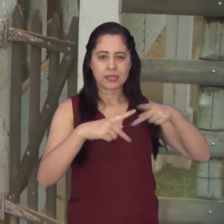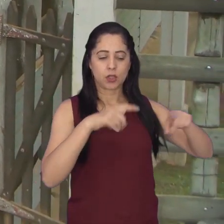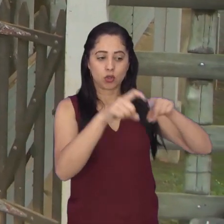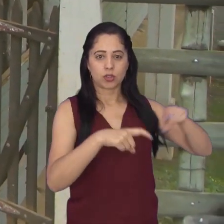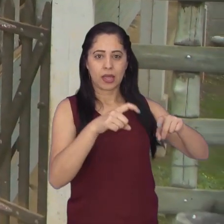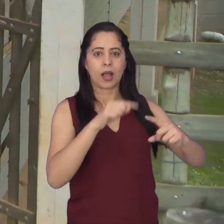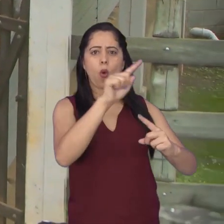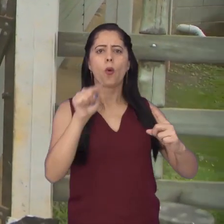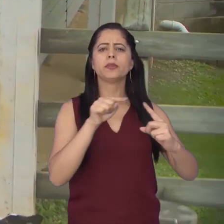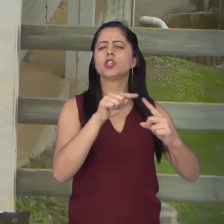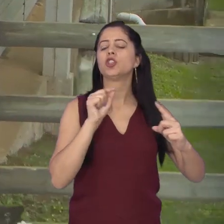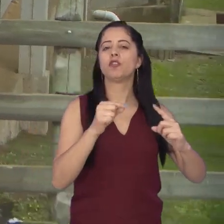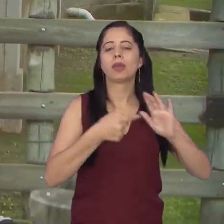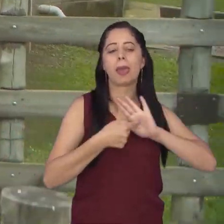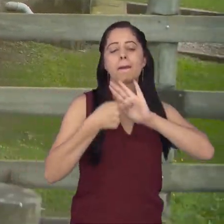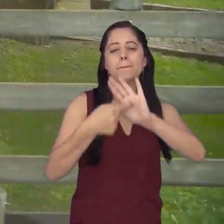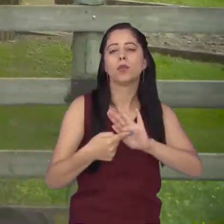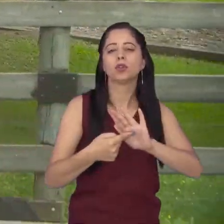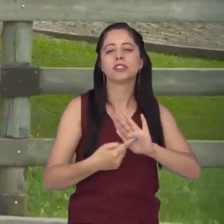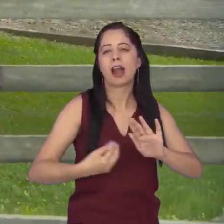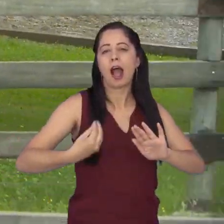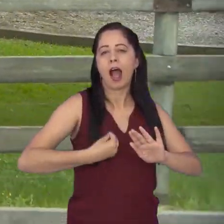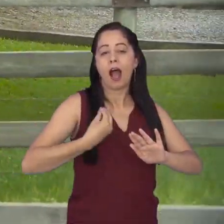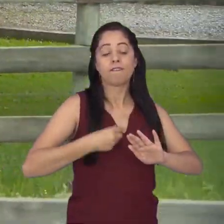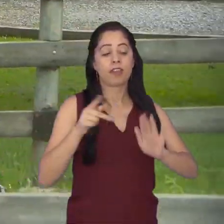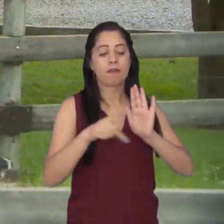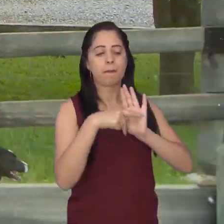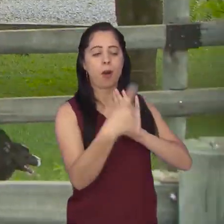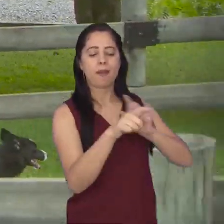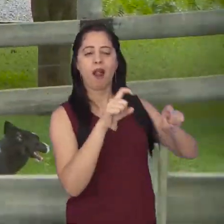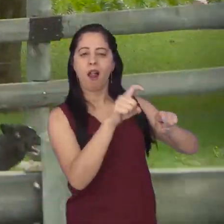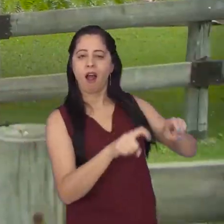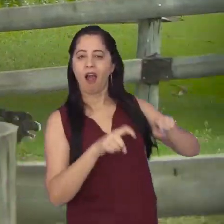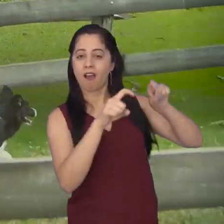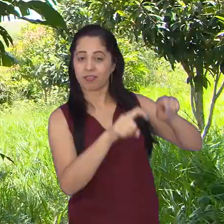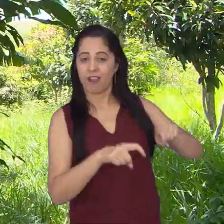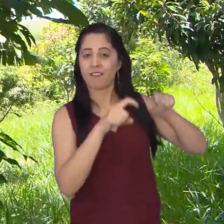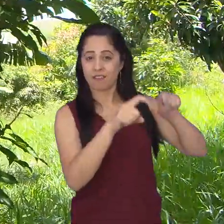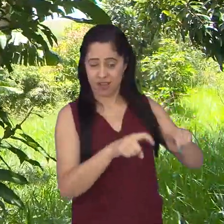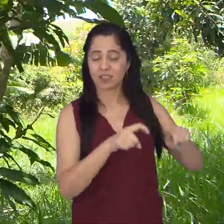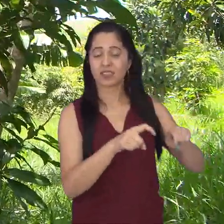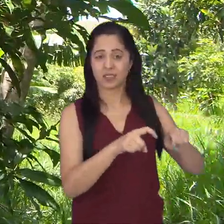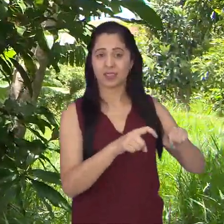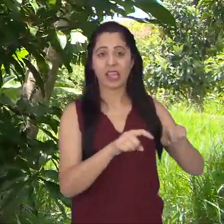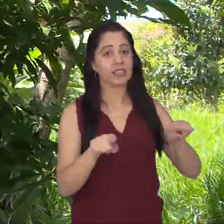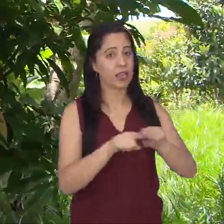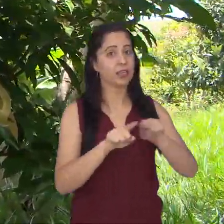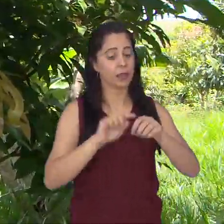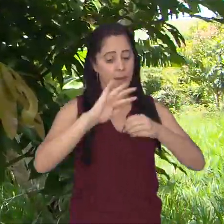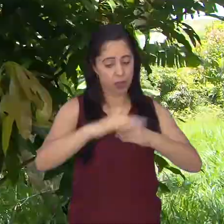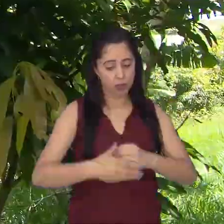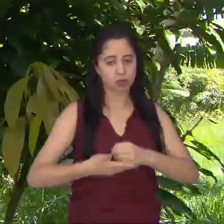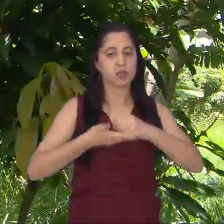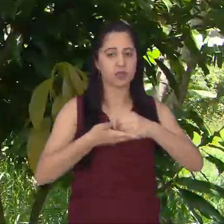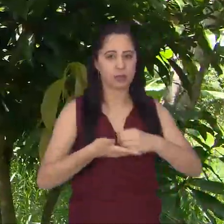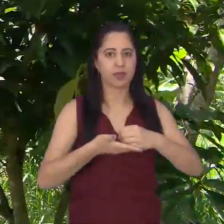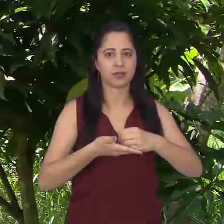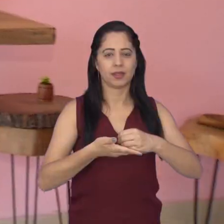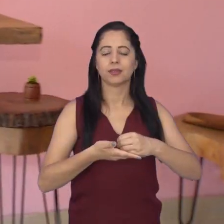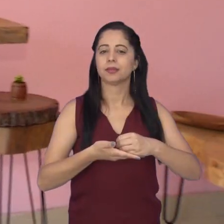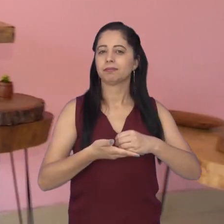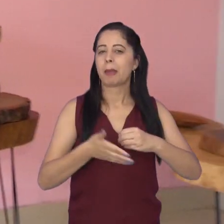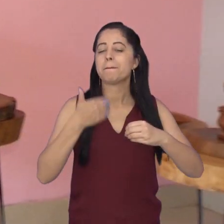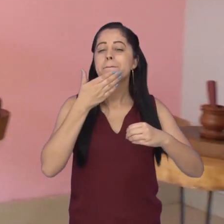Campo, você já sabe, apresentar um pouco da rotina do produtor rural e das atividades ligadas à sustentabilidade.